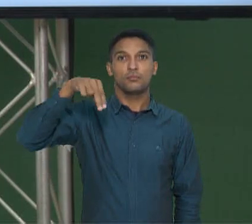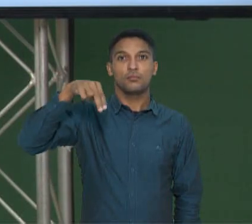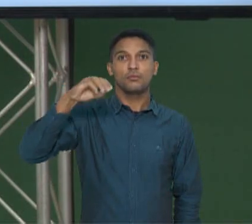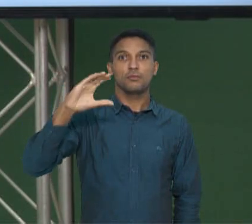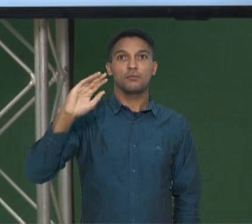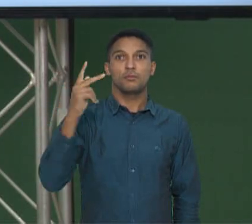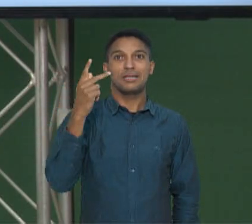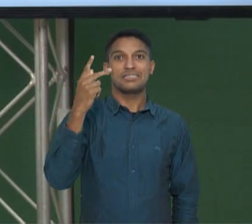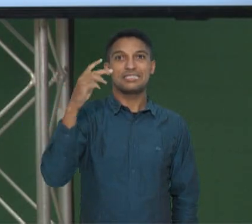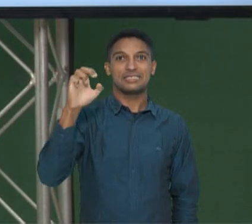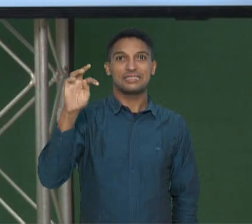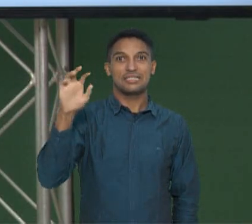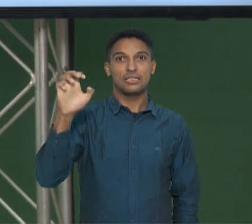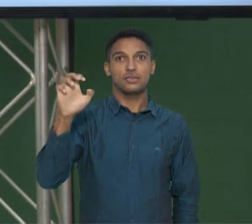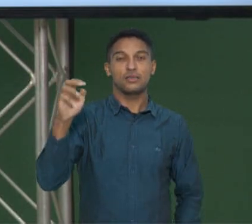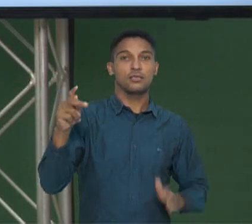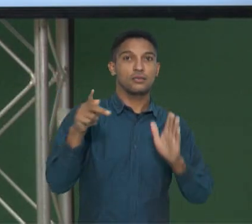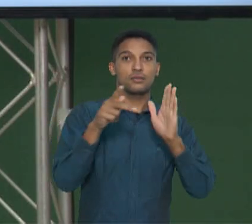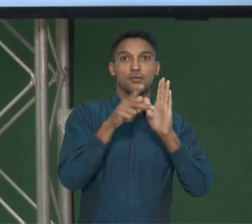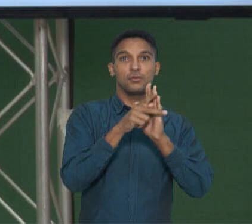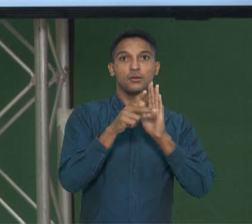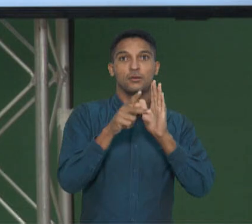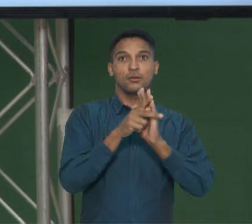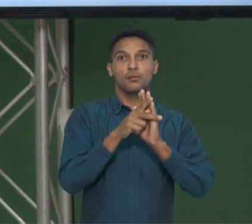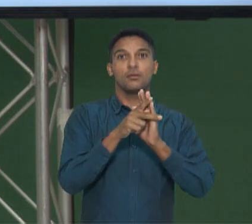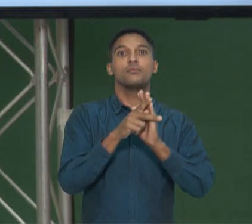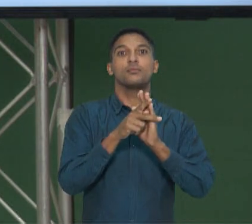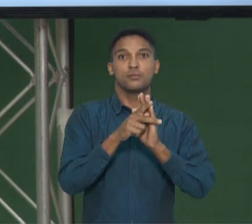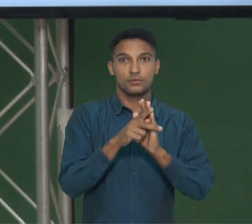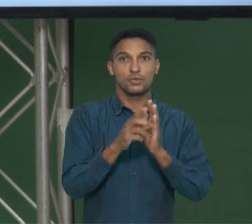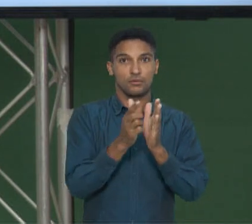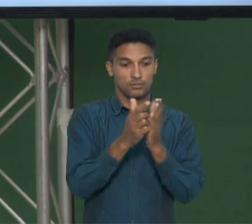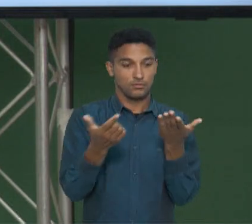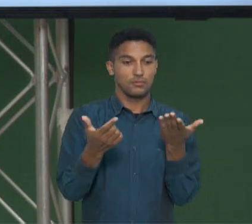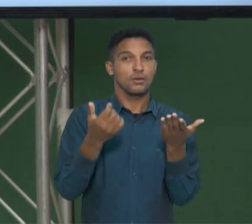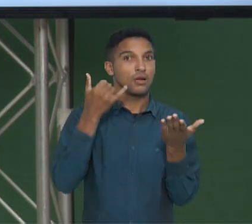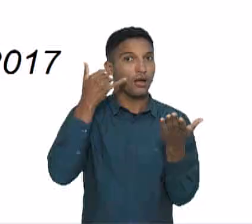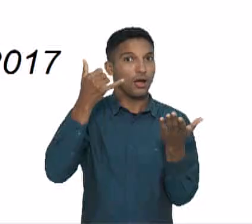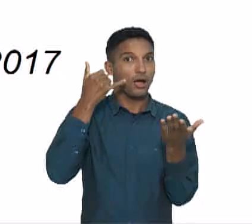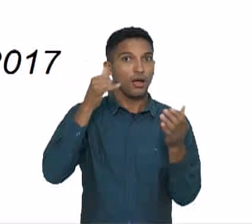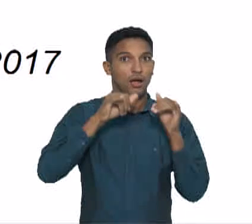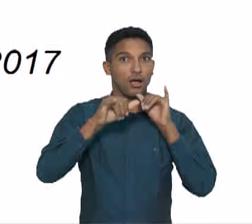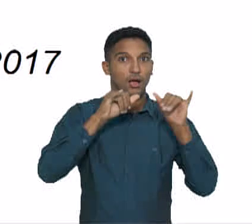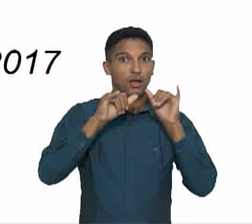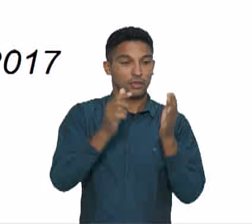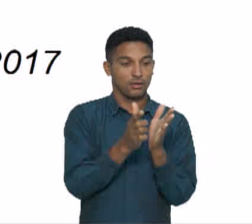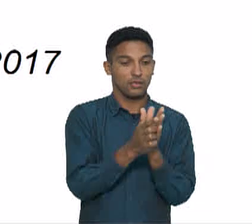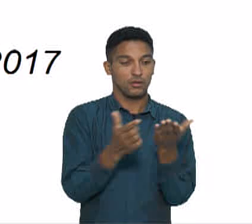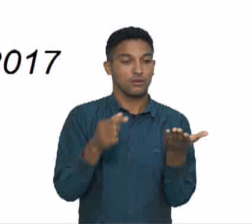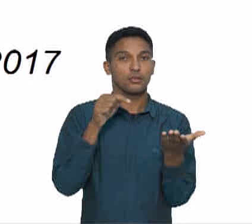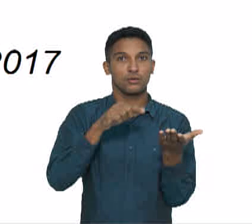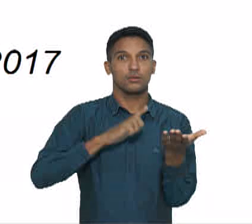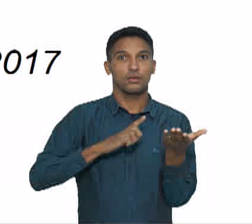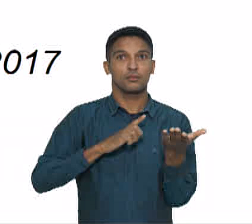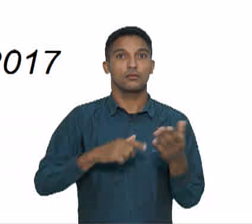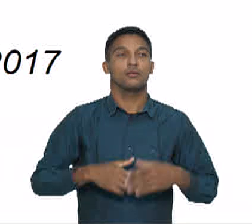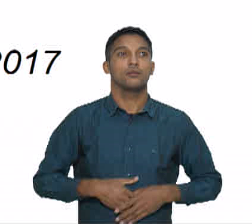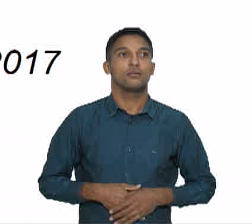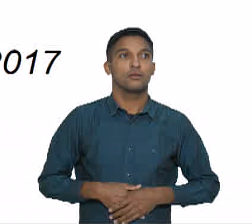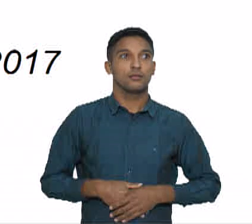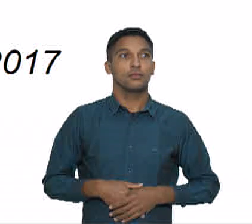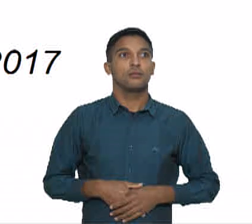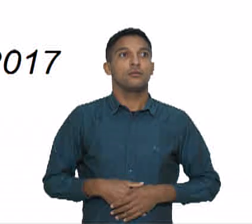as notícias em los periódicos. A ler, lo que te pierdes